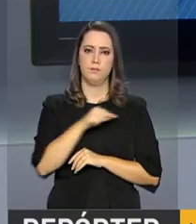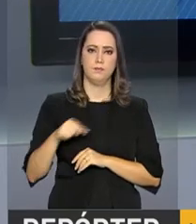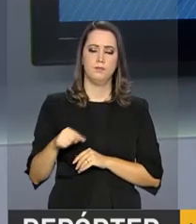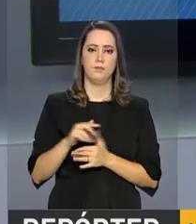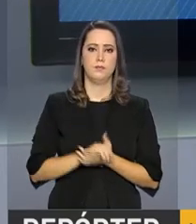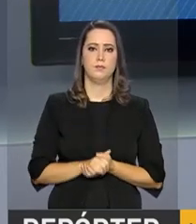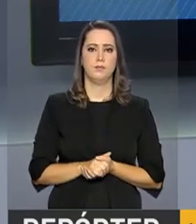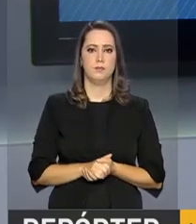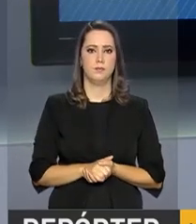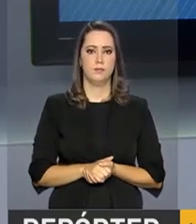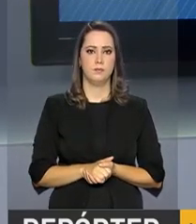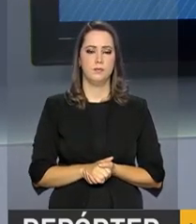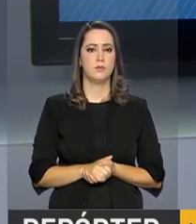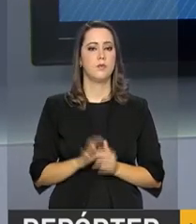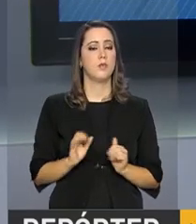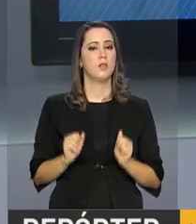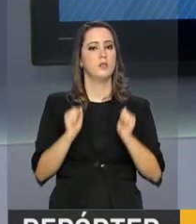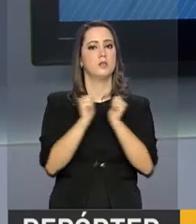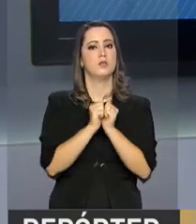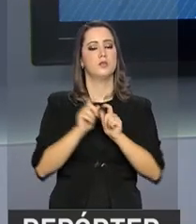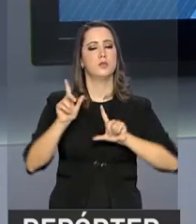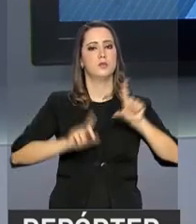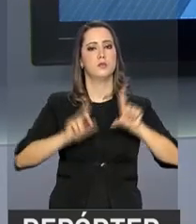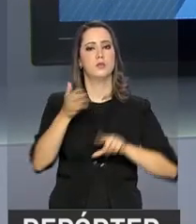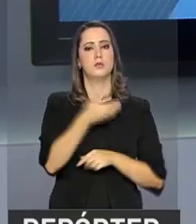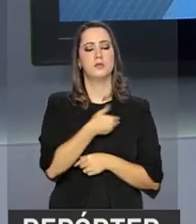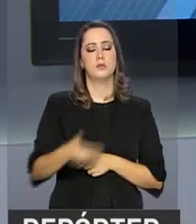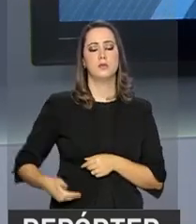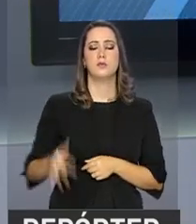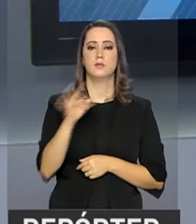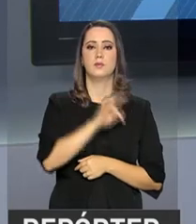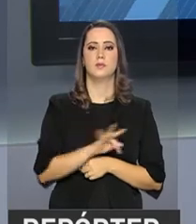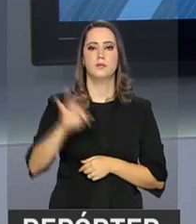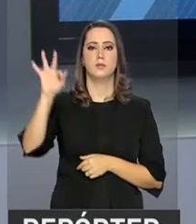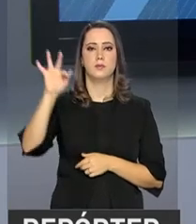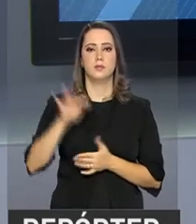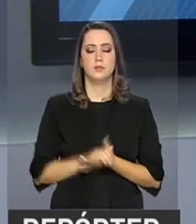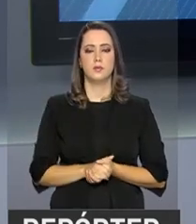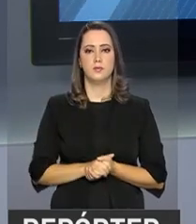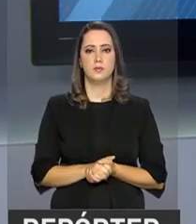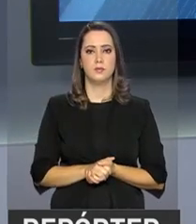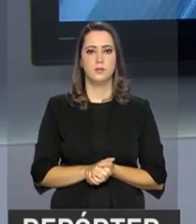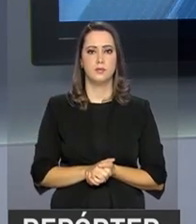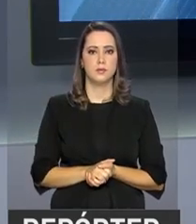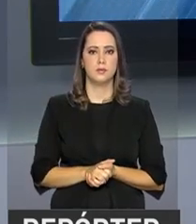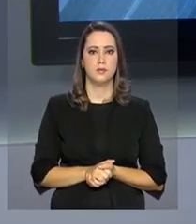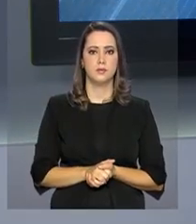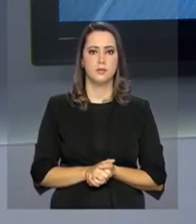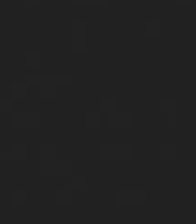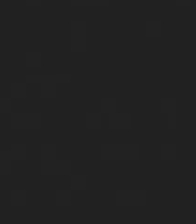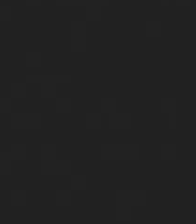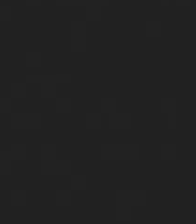página da nbr na internet continue com a gente em br a tv do governo federal